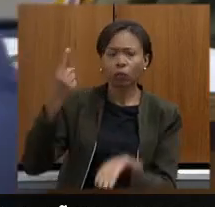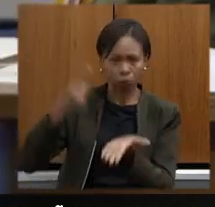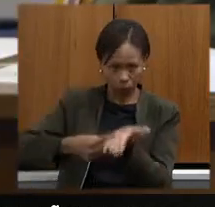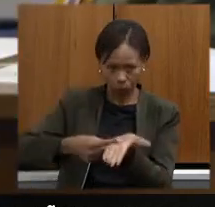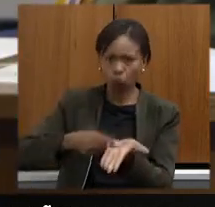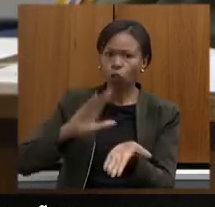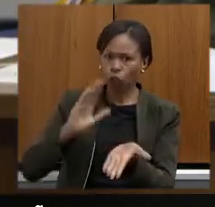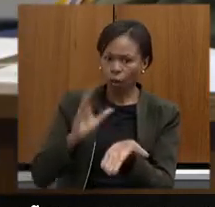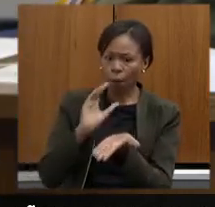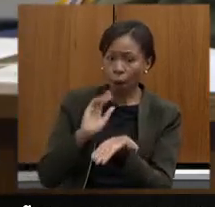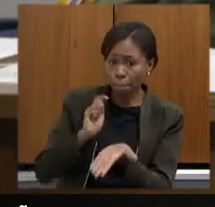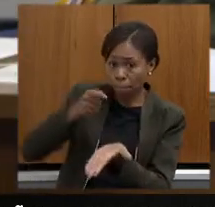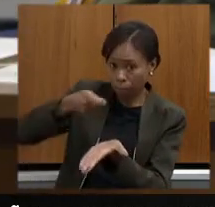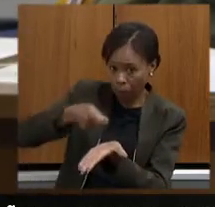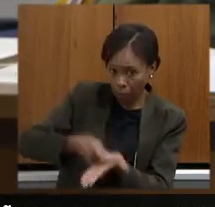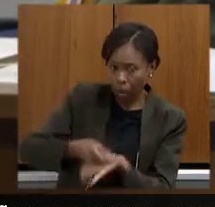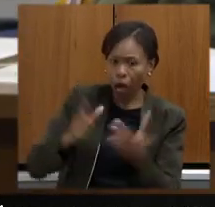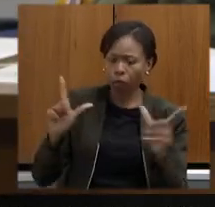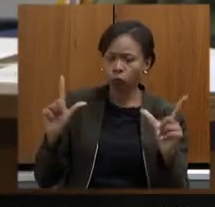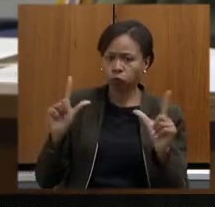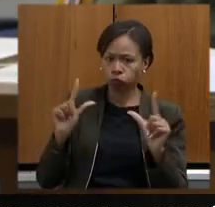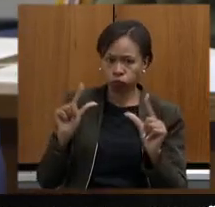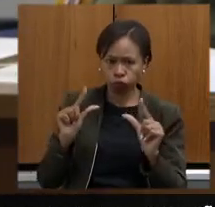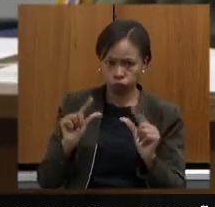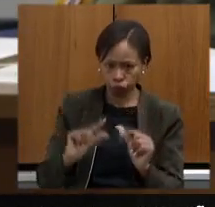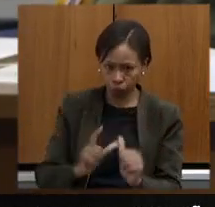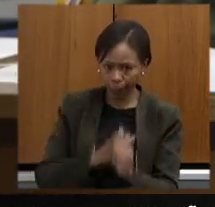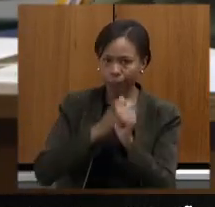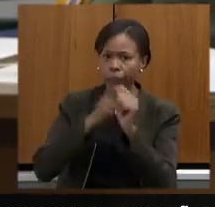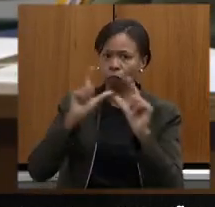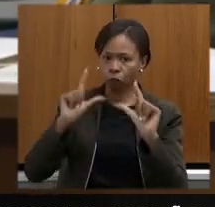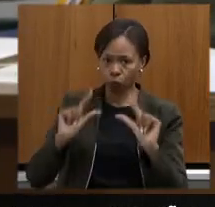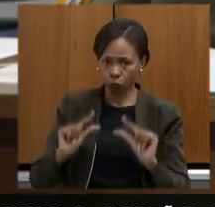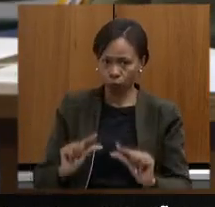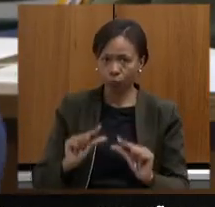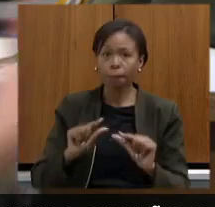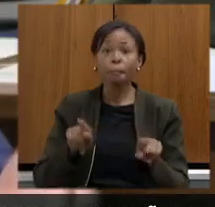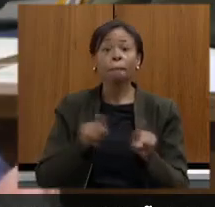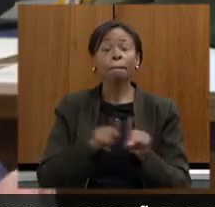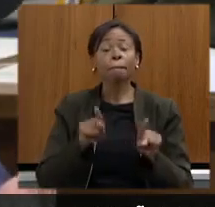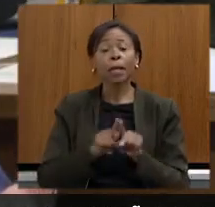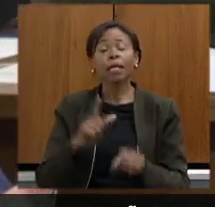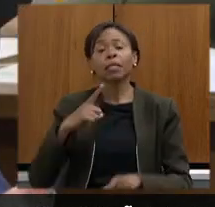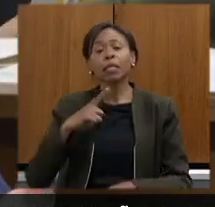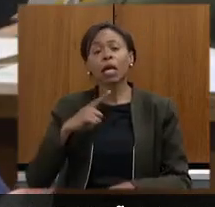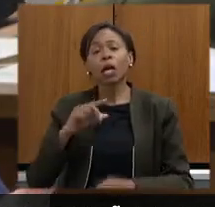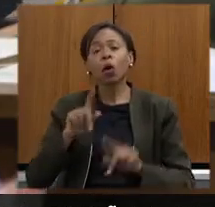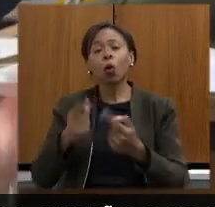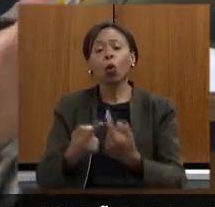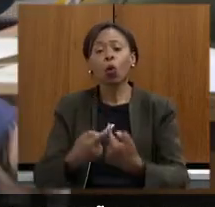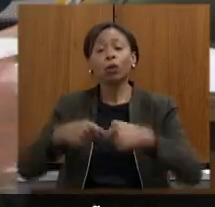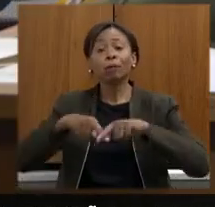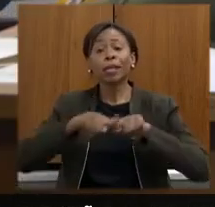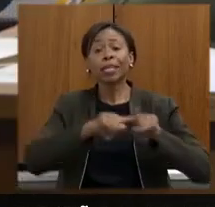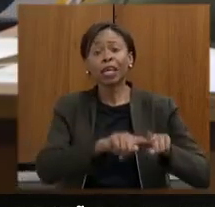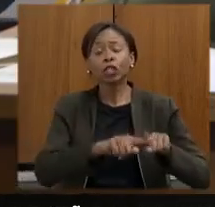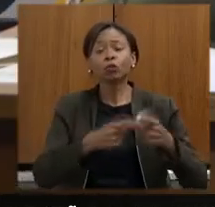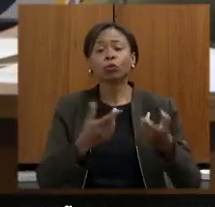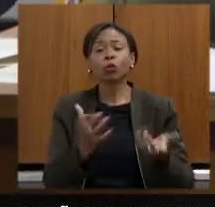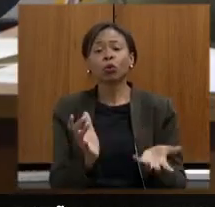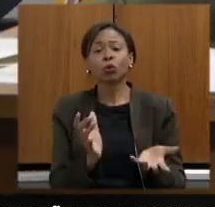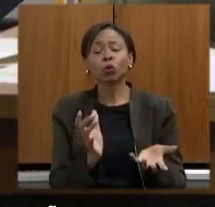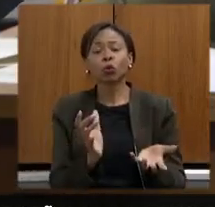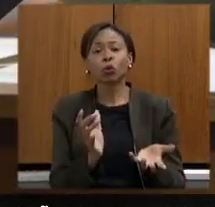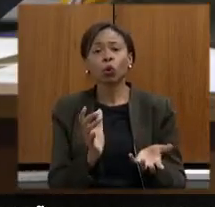já está havendo o pagamento e amortização dessa dívida é também tá querendo consignados dos Servidores também se ele tá